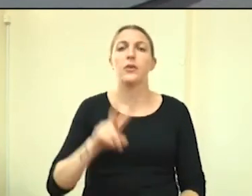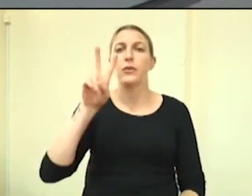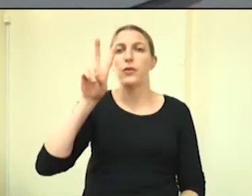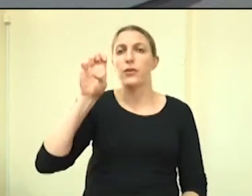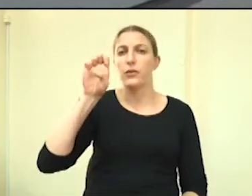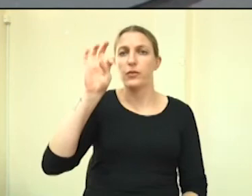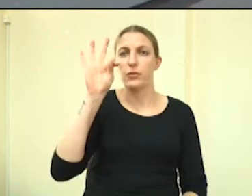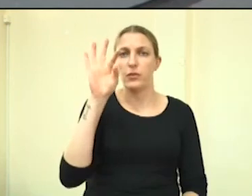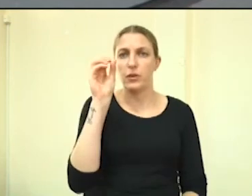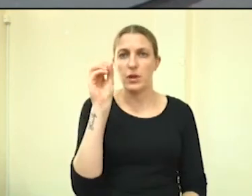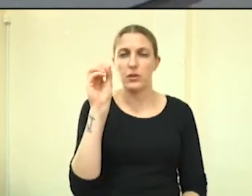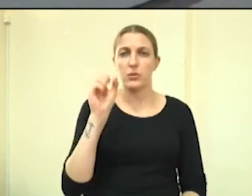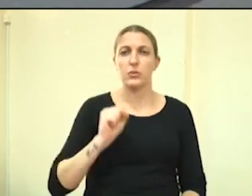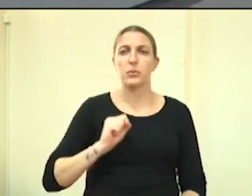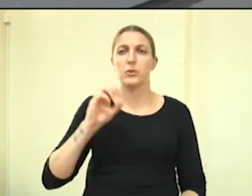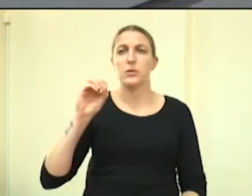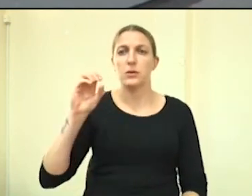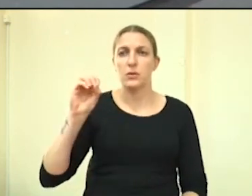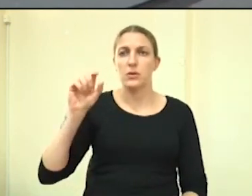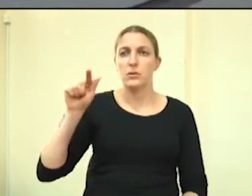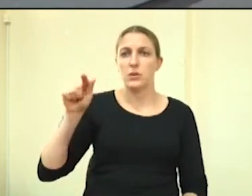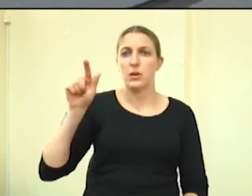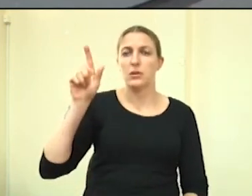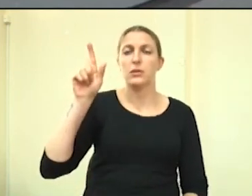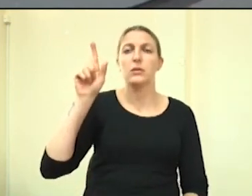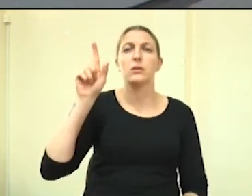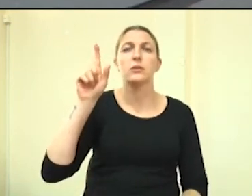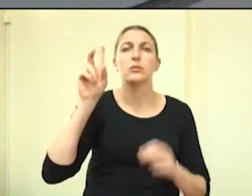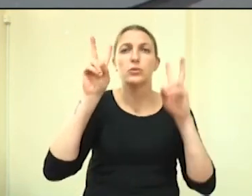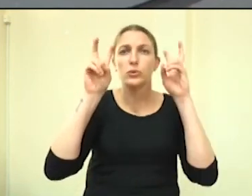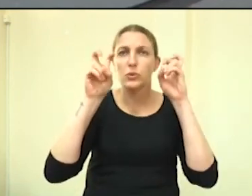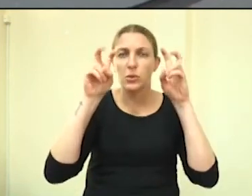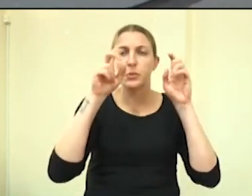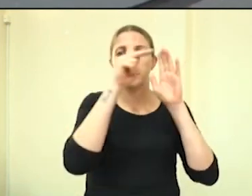número 007/2018, referente ao projeto de lei legislativo número